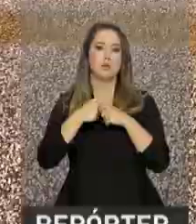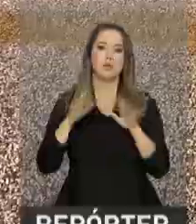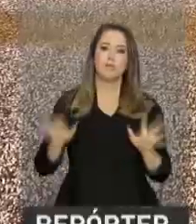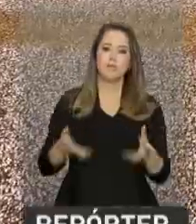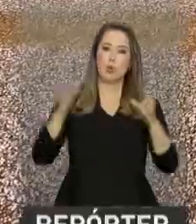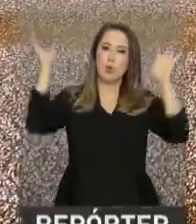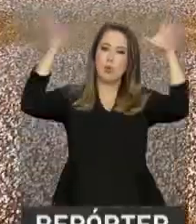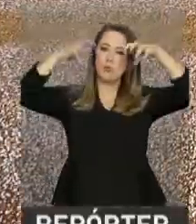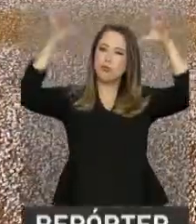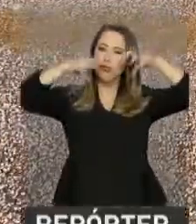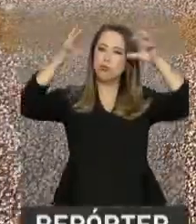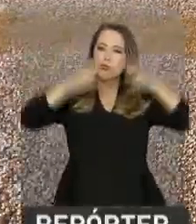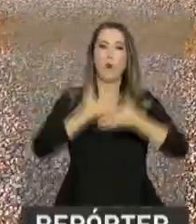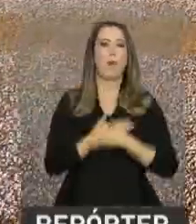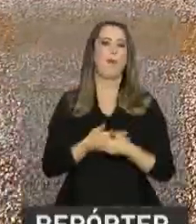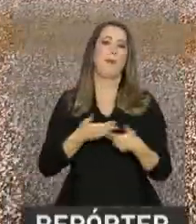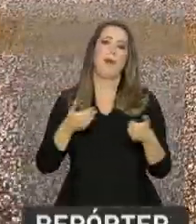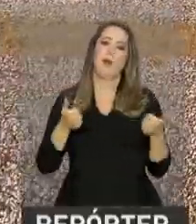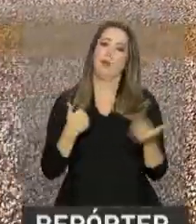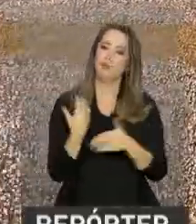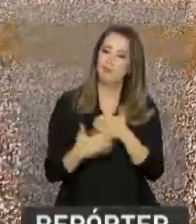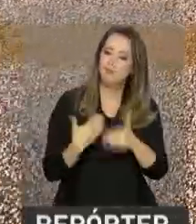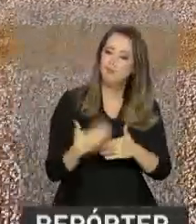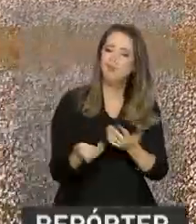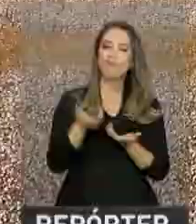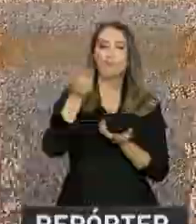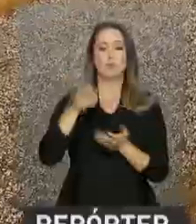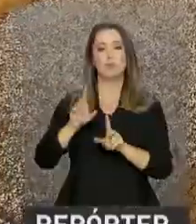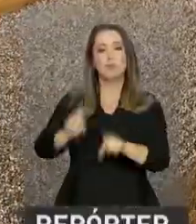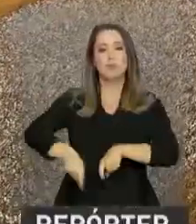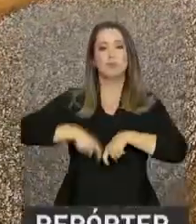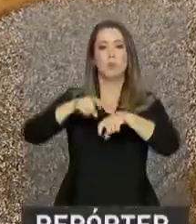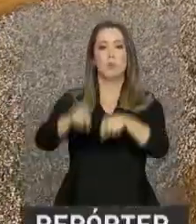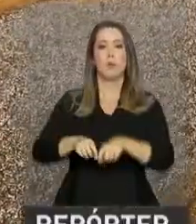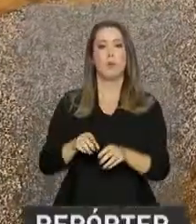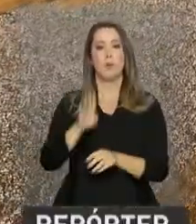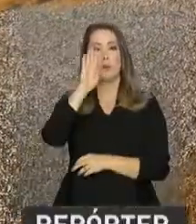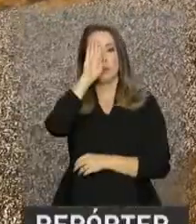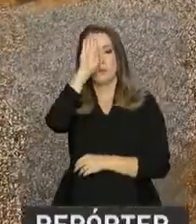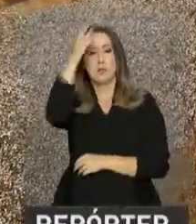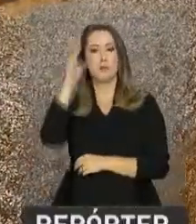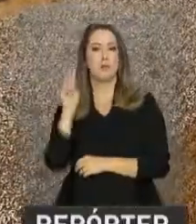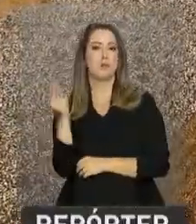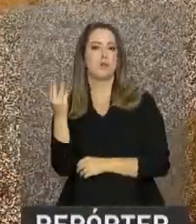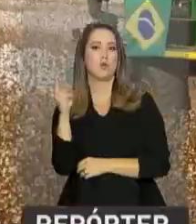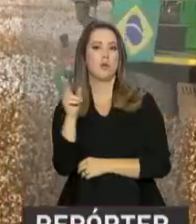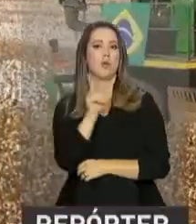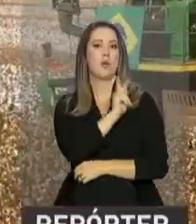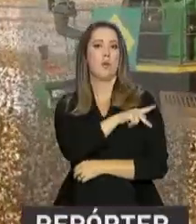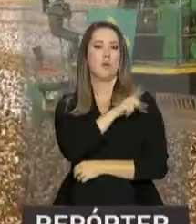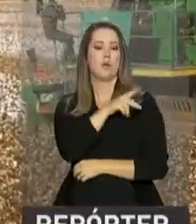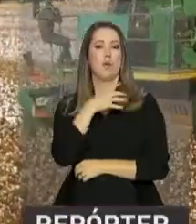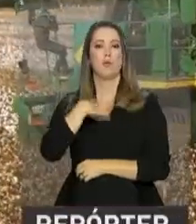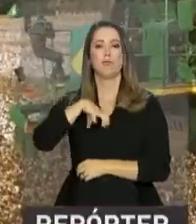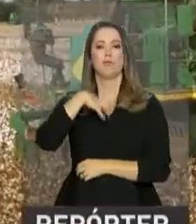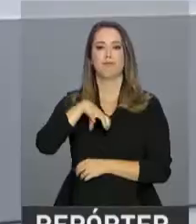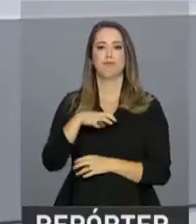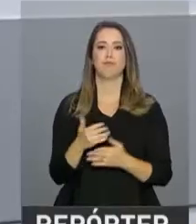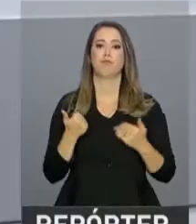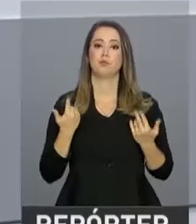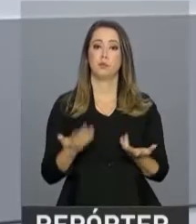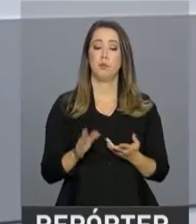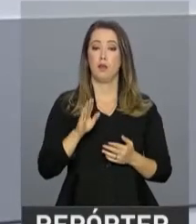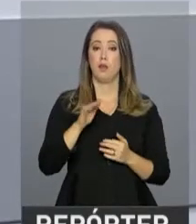de chuvas que tem favorecido o desenvolvimento das culturas, principalmente no Maranhão, Piauí e Bahia. A